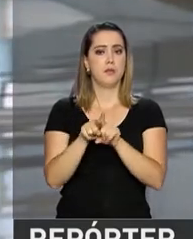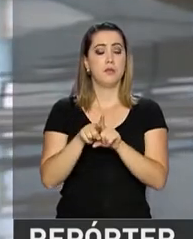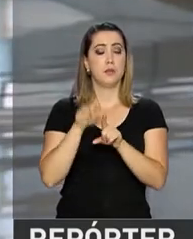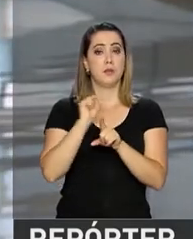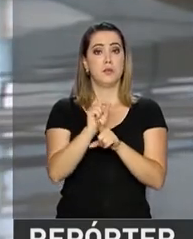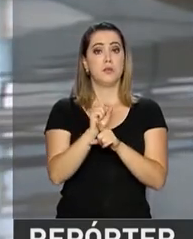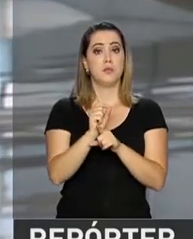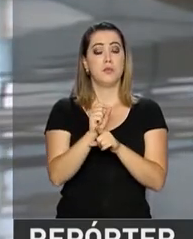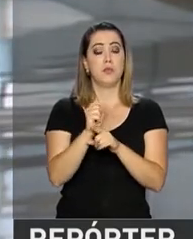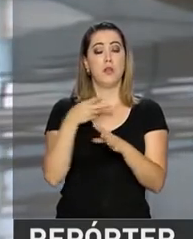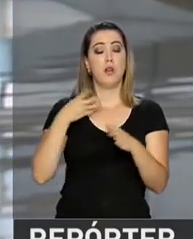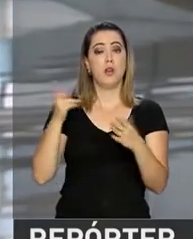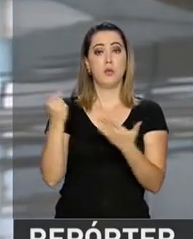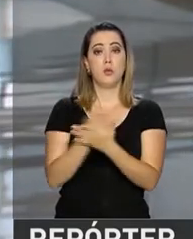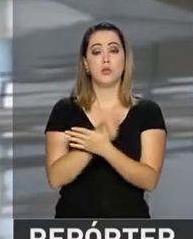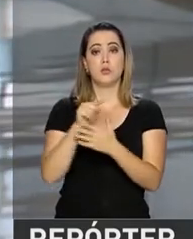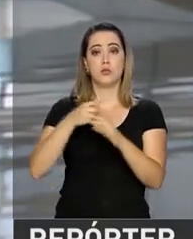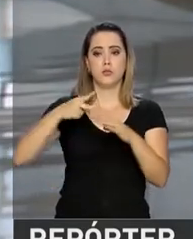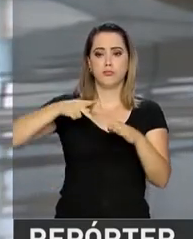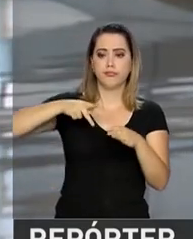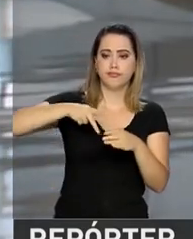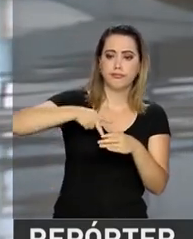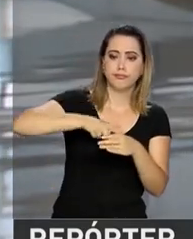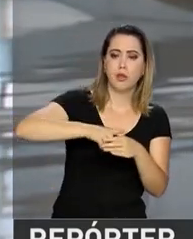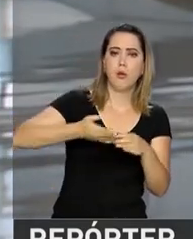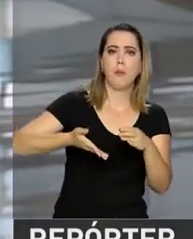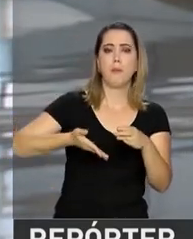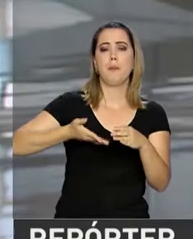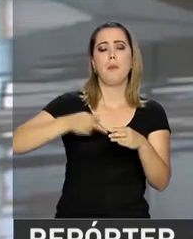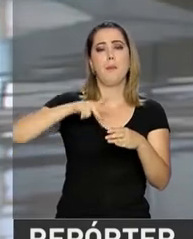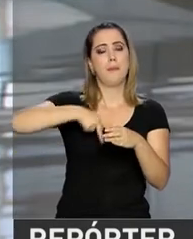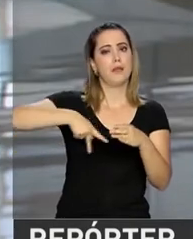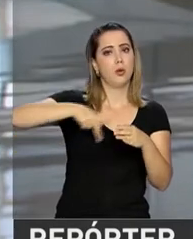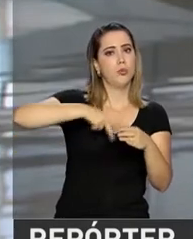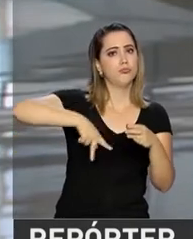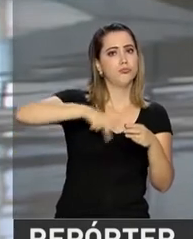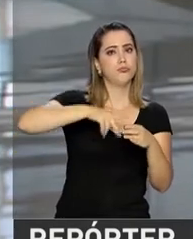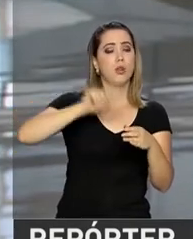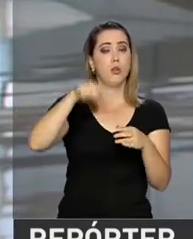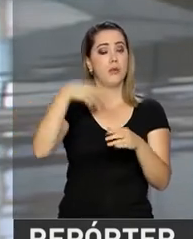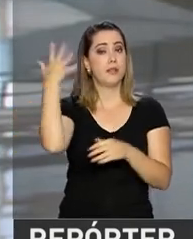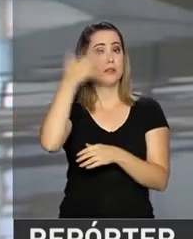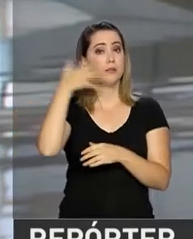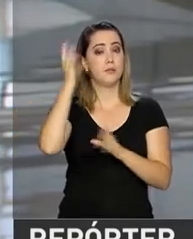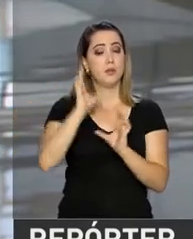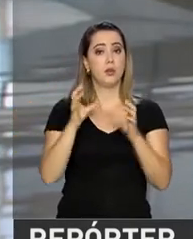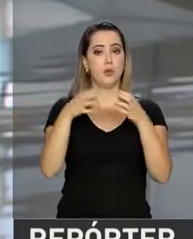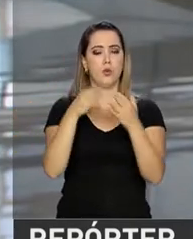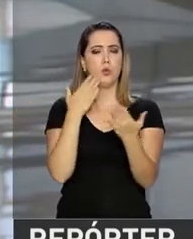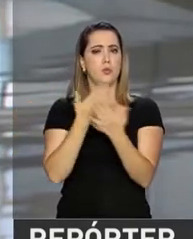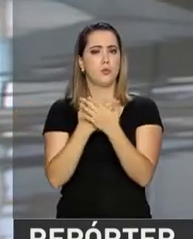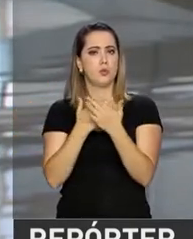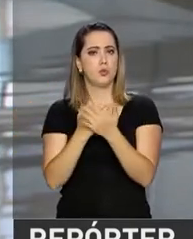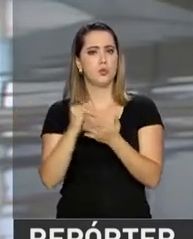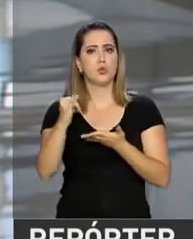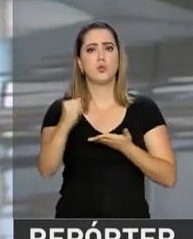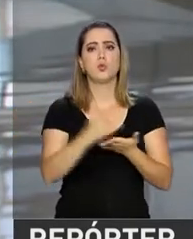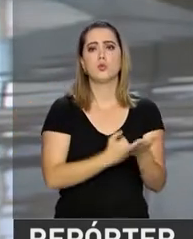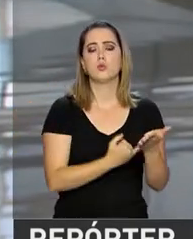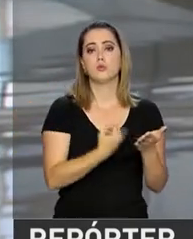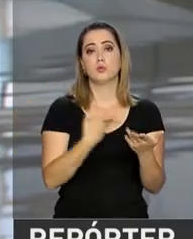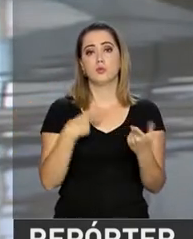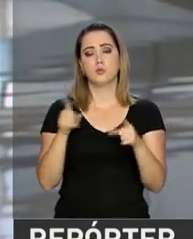do petróleo no país os chamados royalties é o que explica o chefe de estudos tributários e